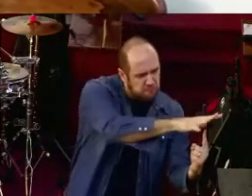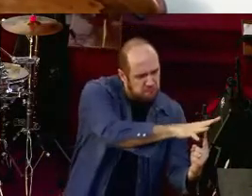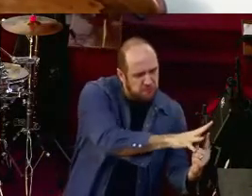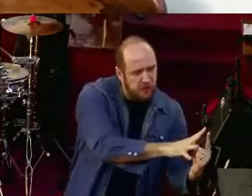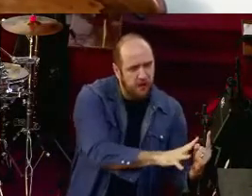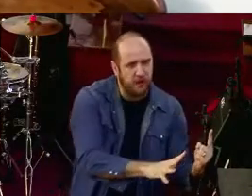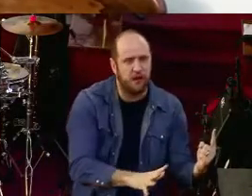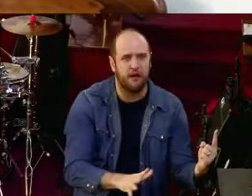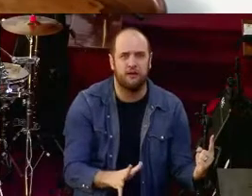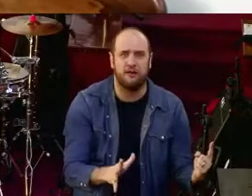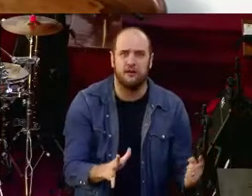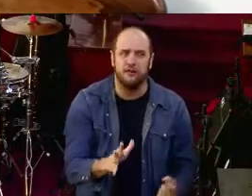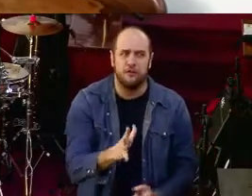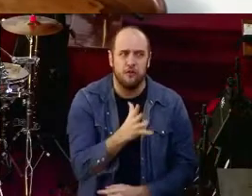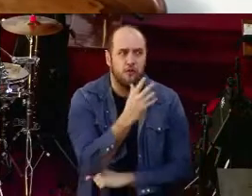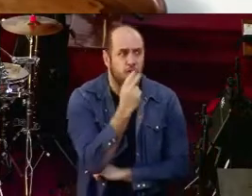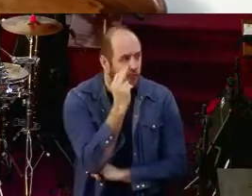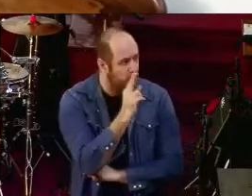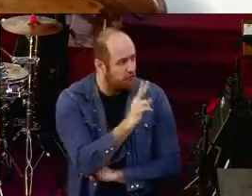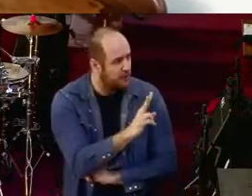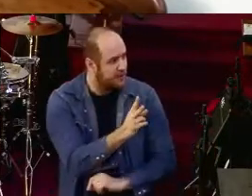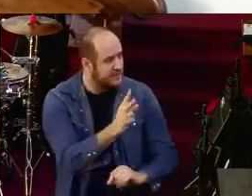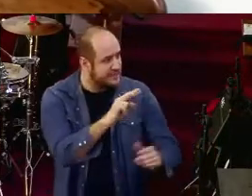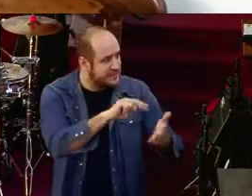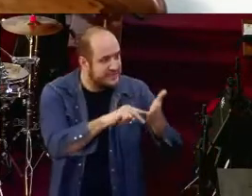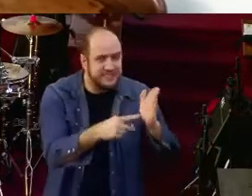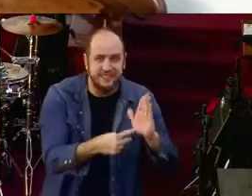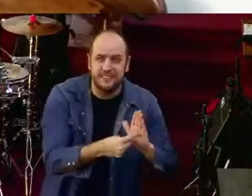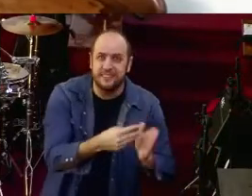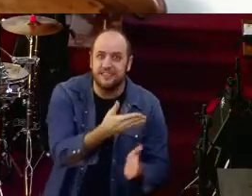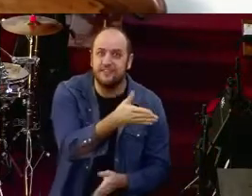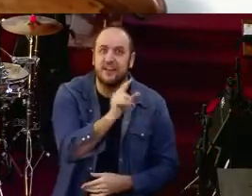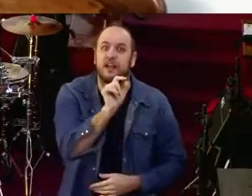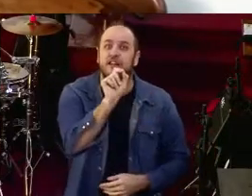do Jordão. Se o batismo era para pecadores,